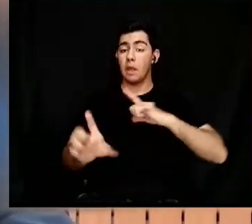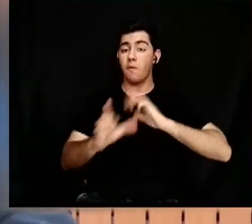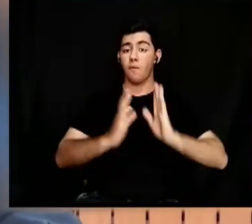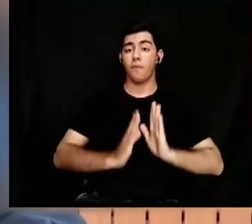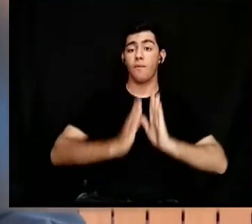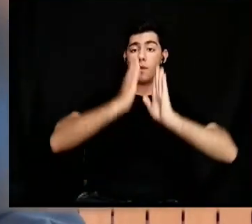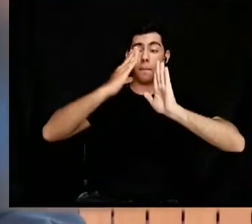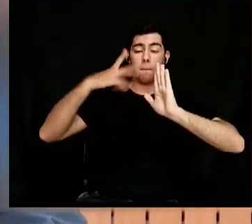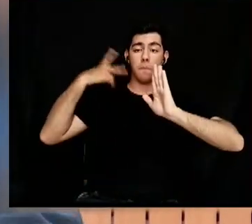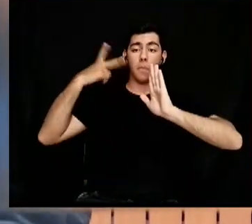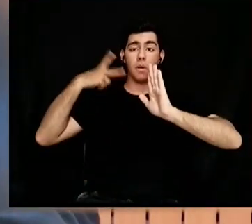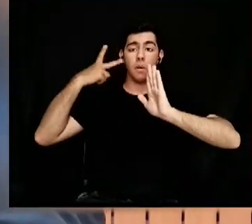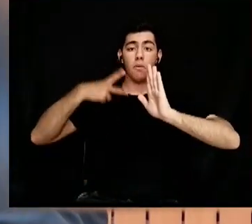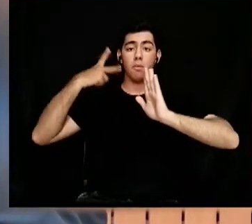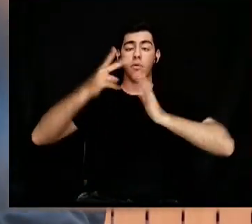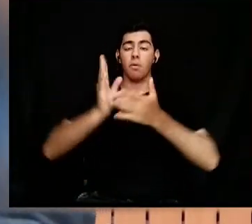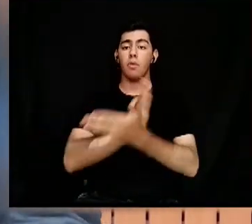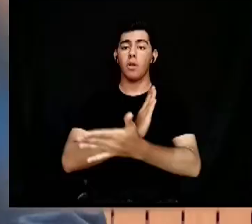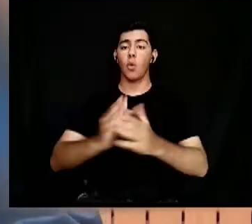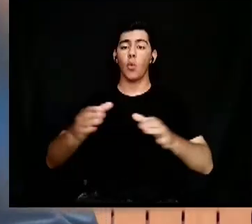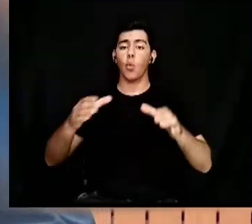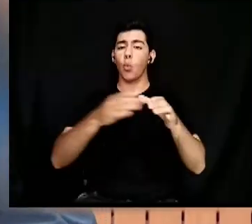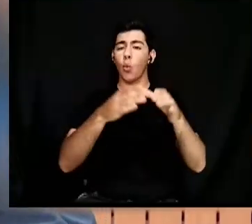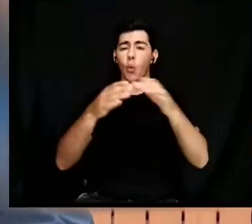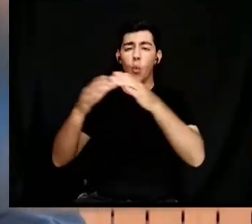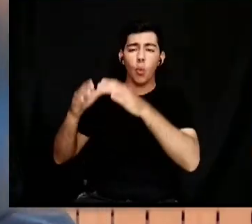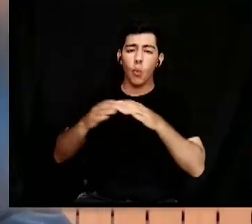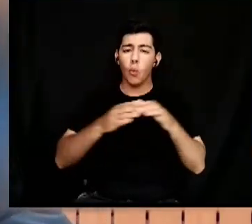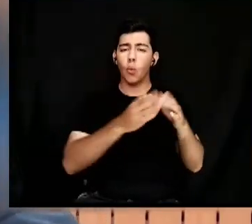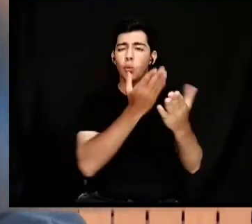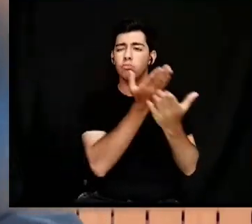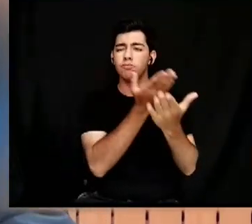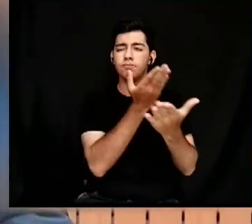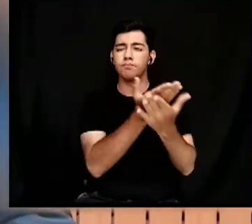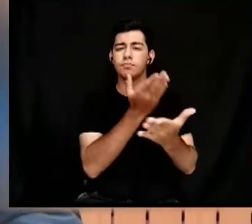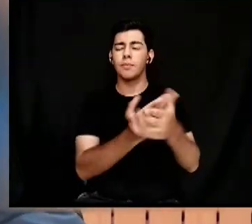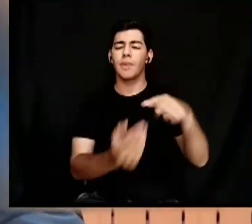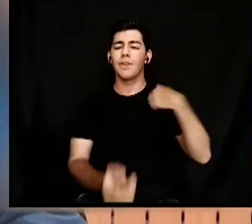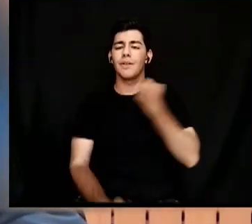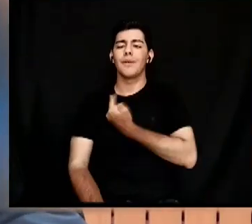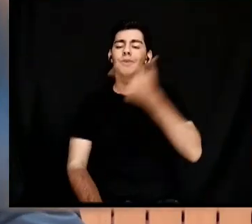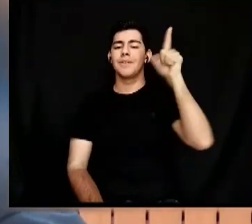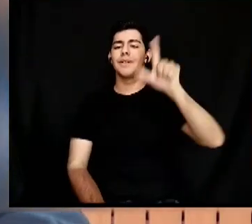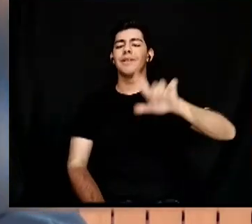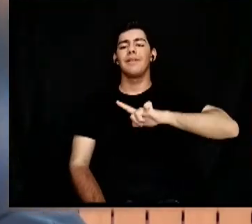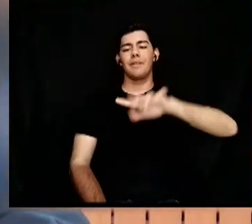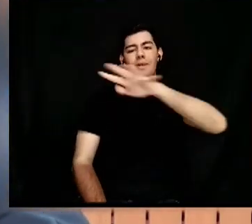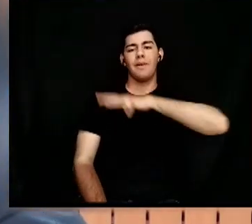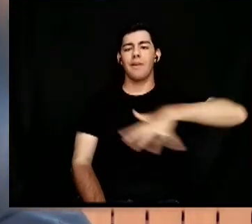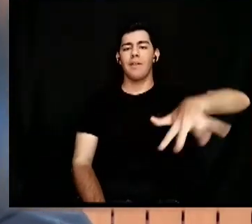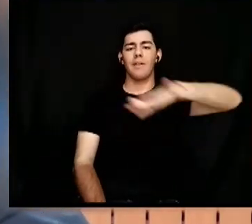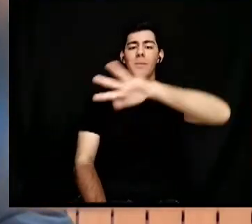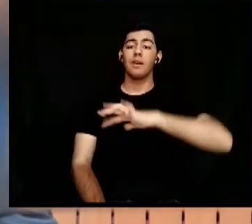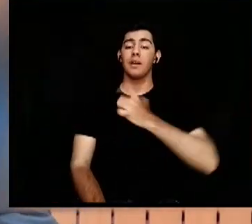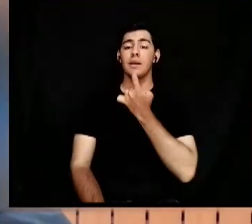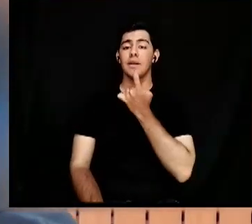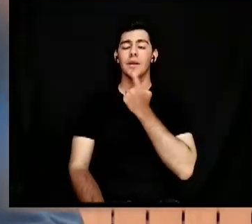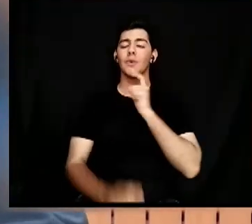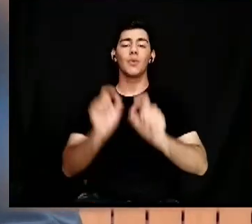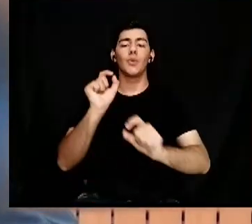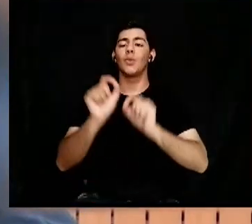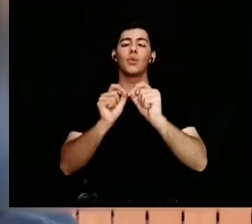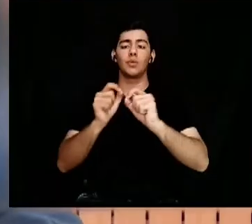de estudo, para que nós pudéssemos ter na cidade de Campinas a implantação, a